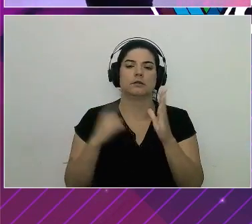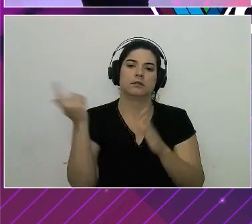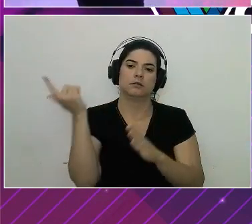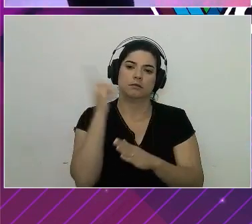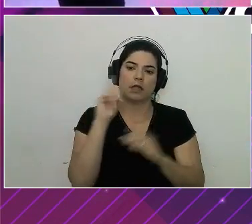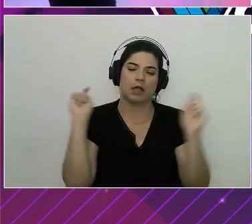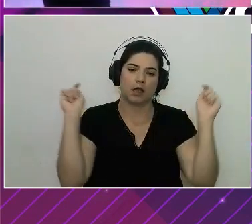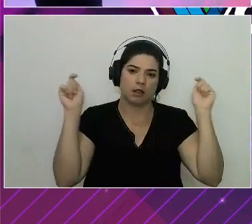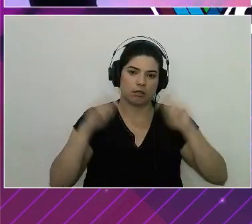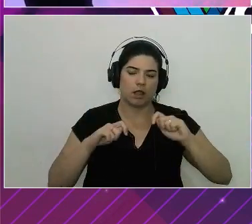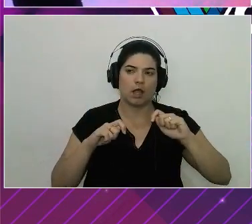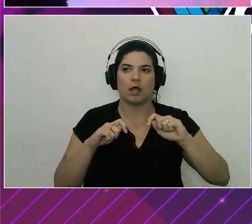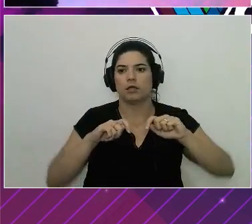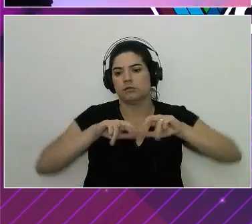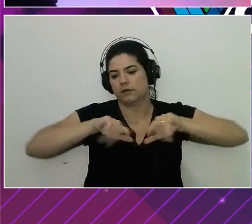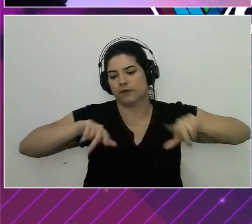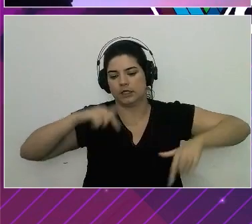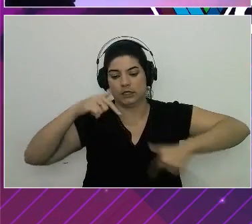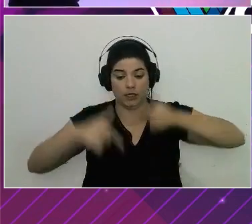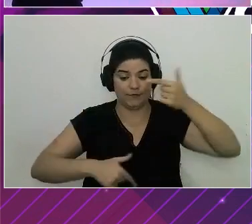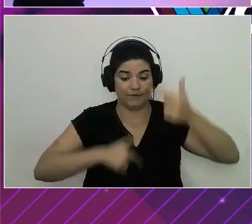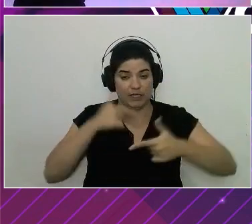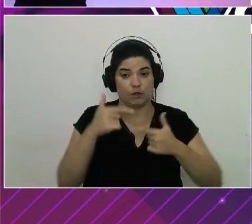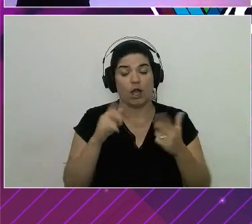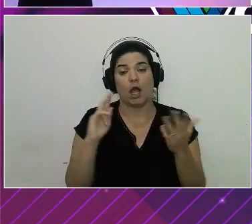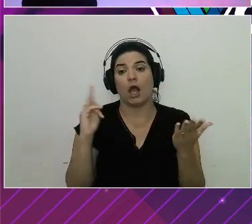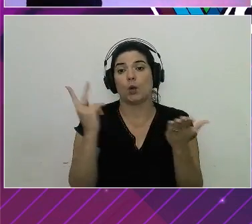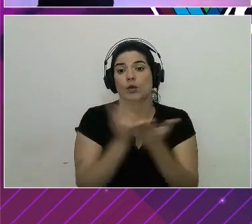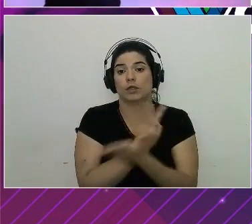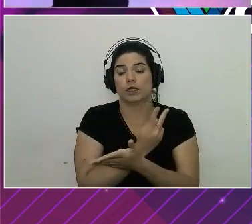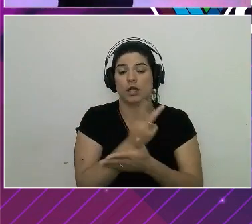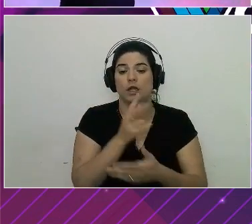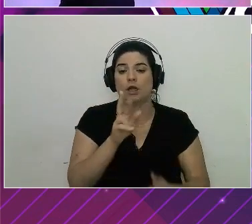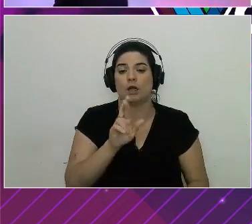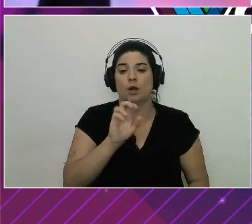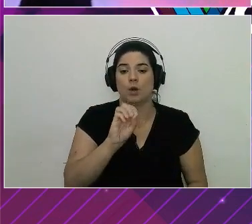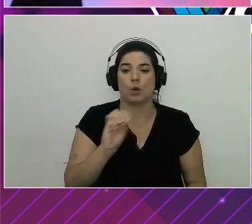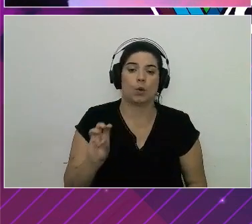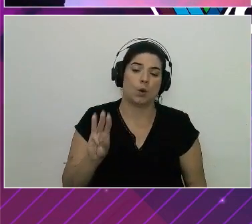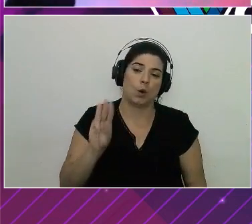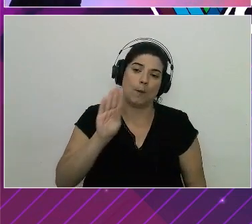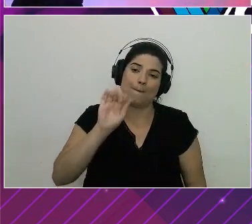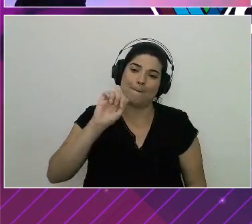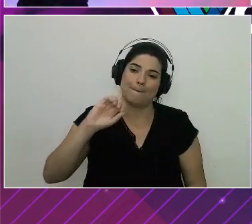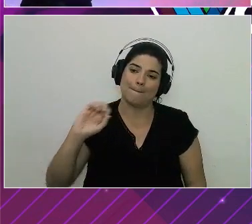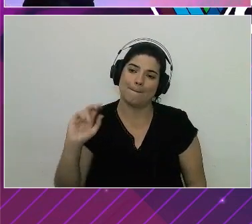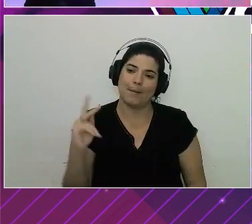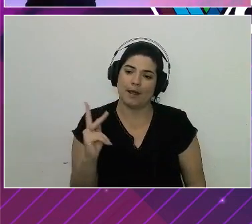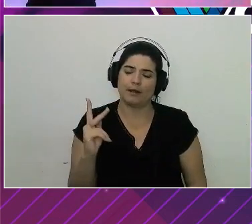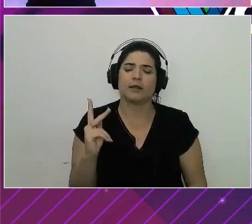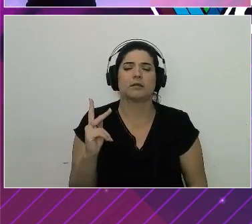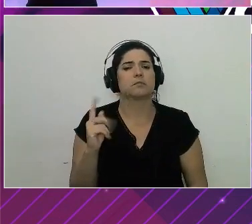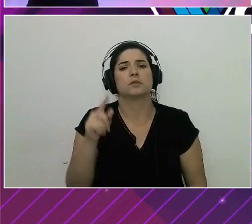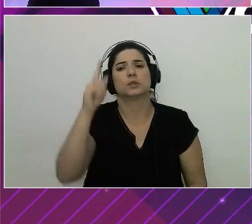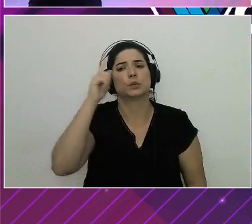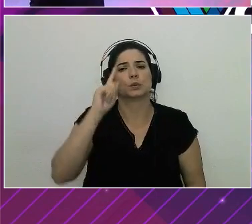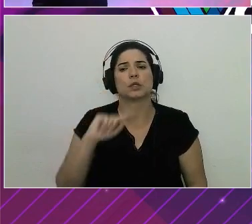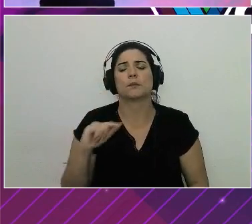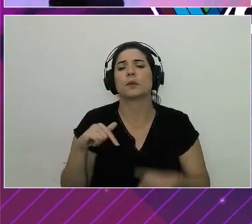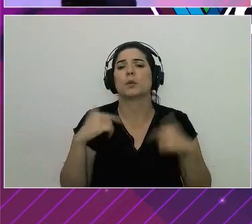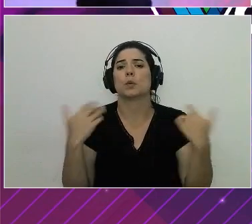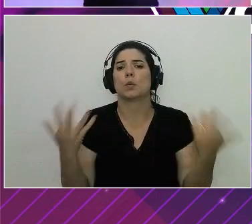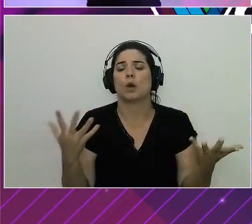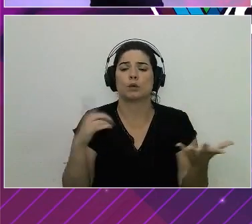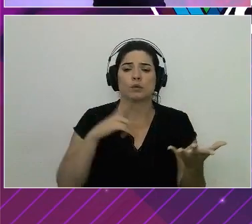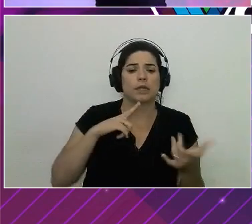tem vários serviços, se acontecer um rollback, você não faz ideia de em qual dos serviços que teve um problema,